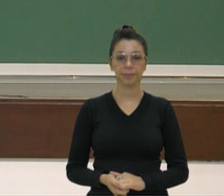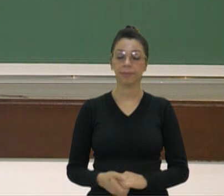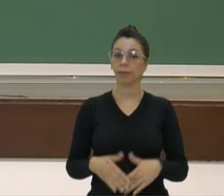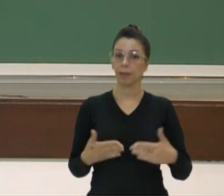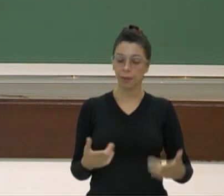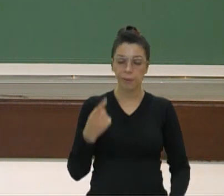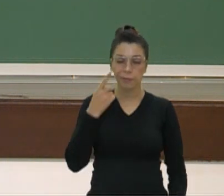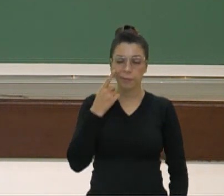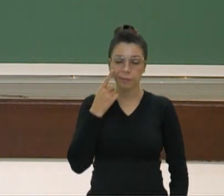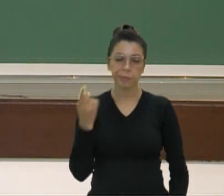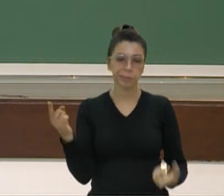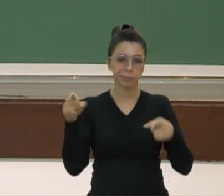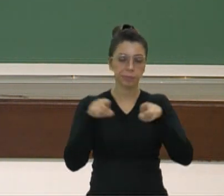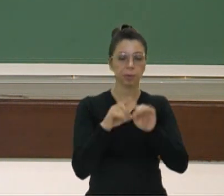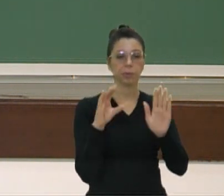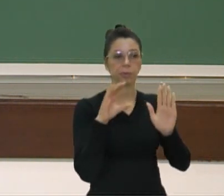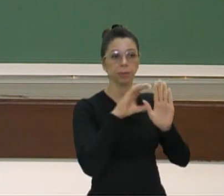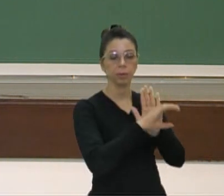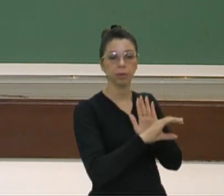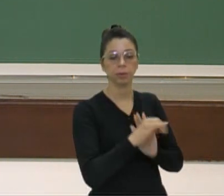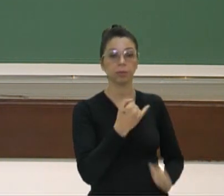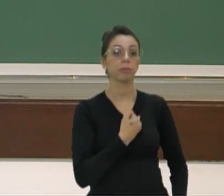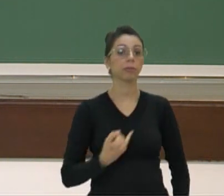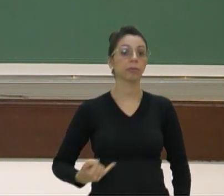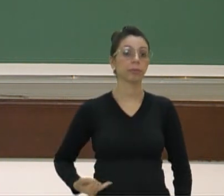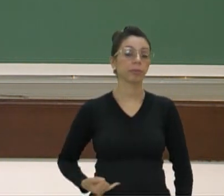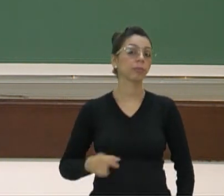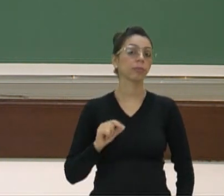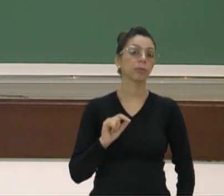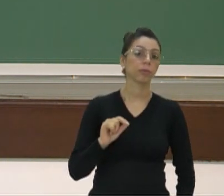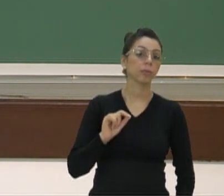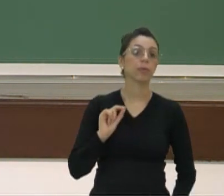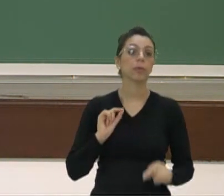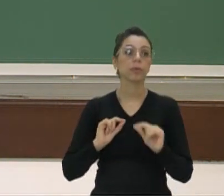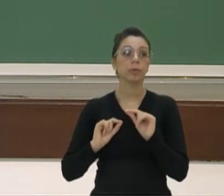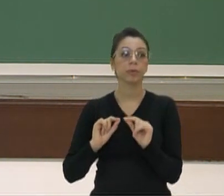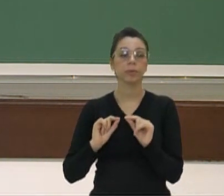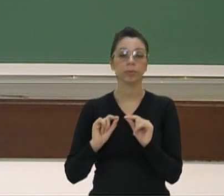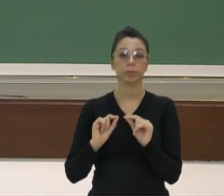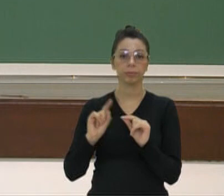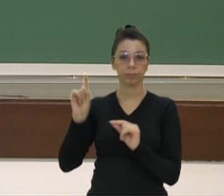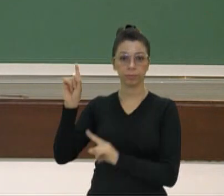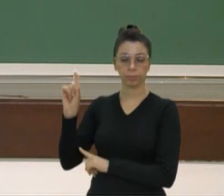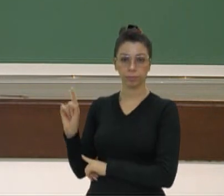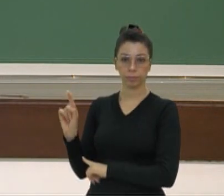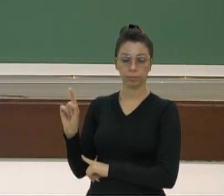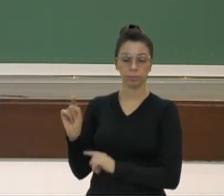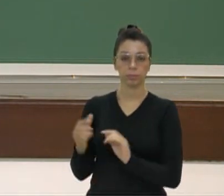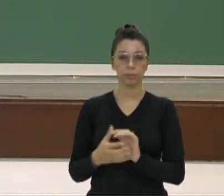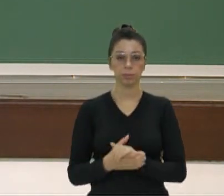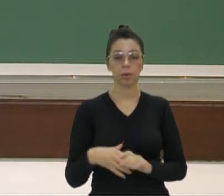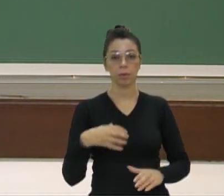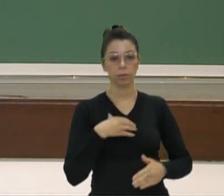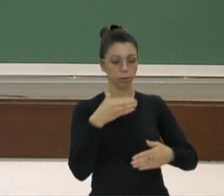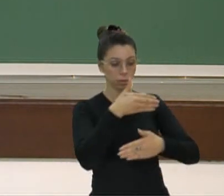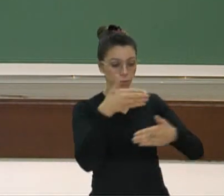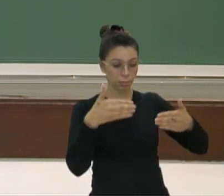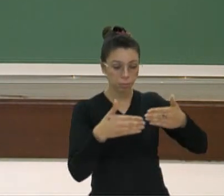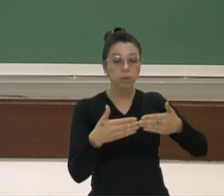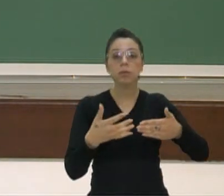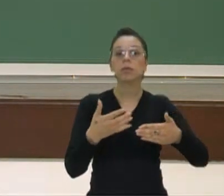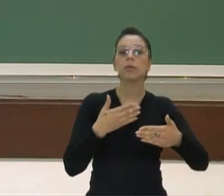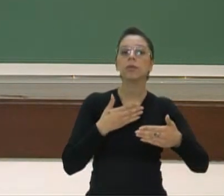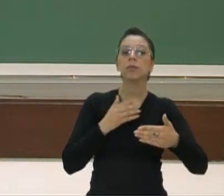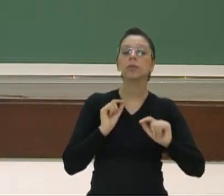Então vamos lá retomar o conceito de imperialismo, novamente vai ser colocado aqui, a maneira que está no slide, mas eu gostaria que